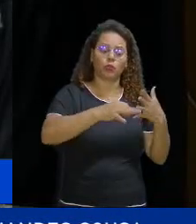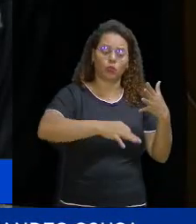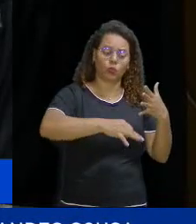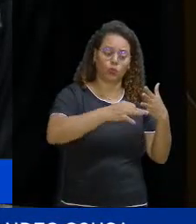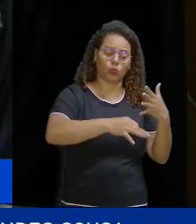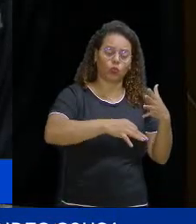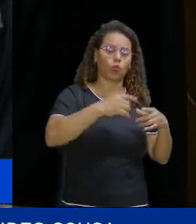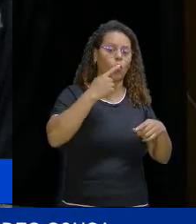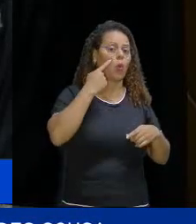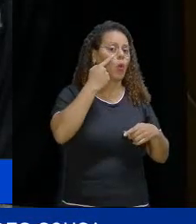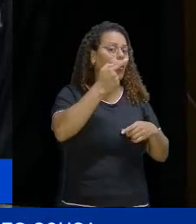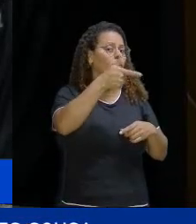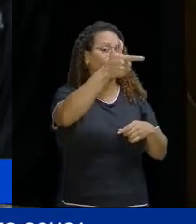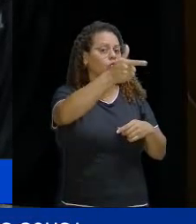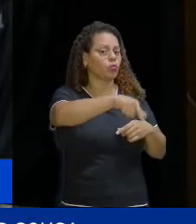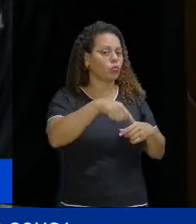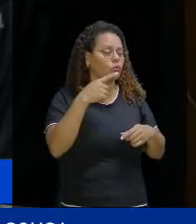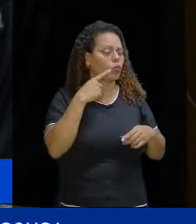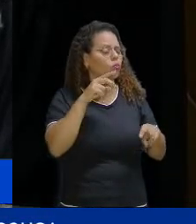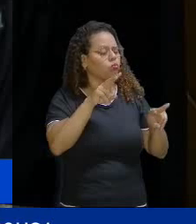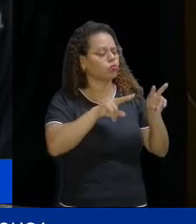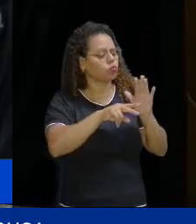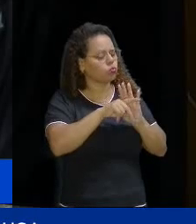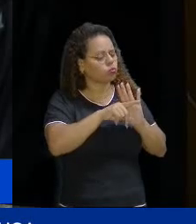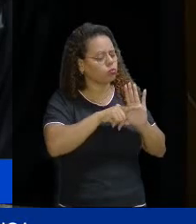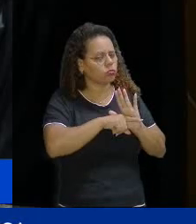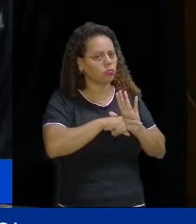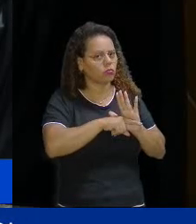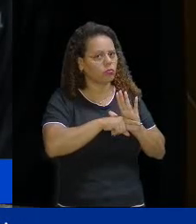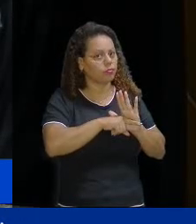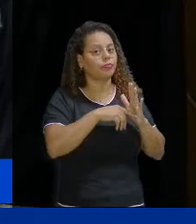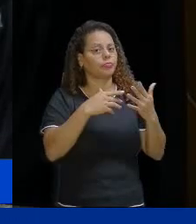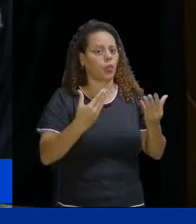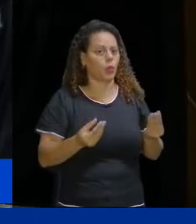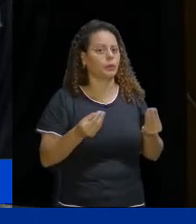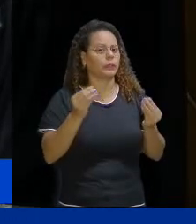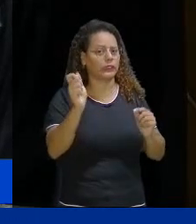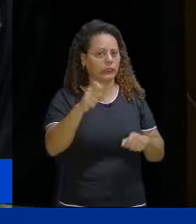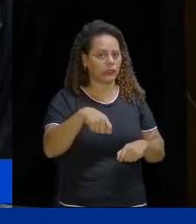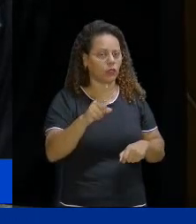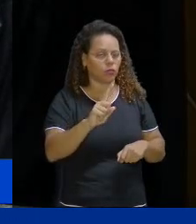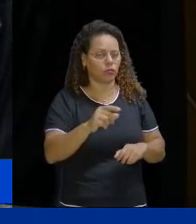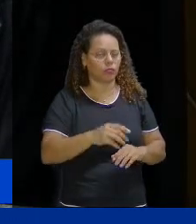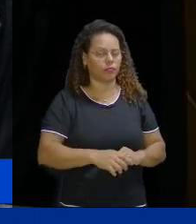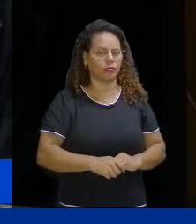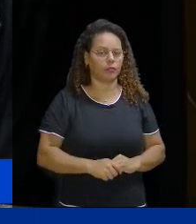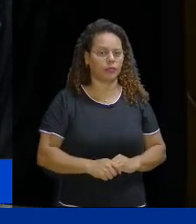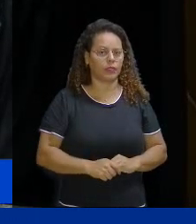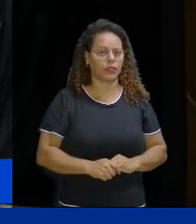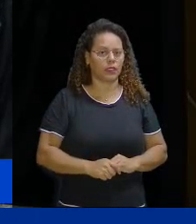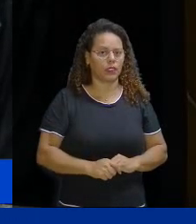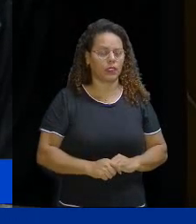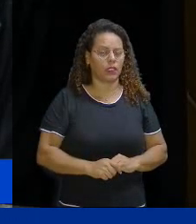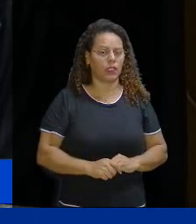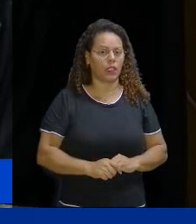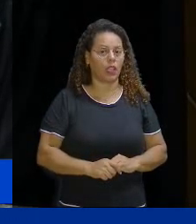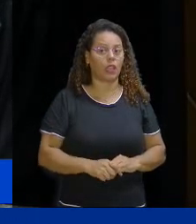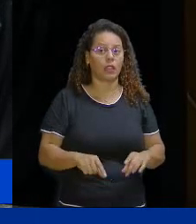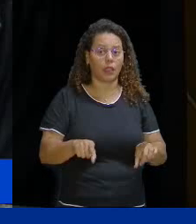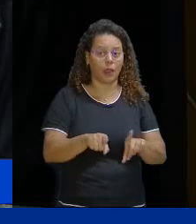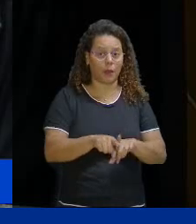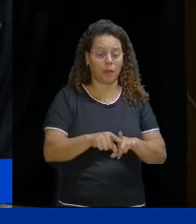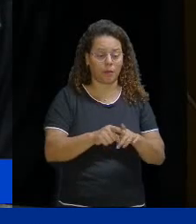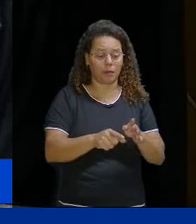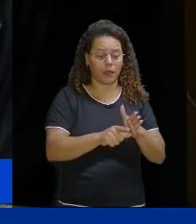origem, motivo pelo qual a ação não deve ser conhecida. No mérito, o parquet afirmou que os pedidos